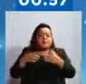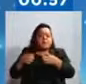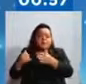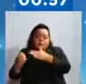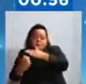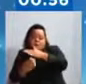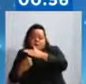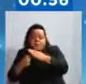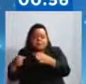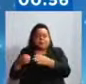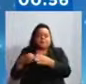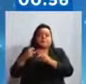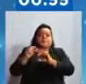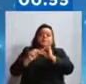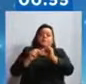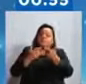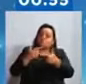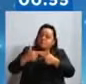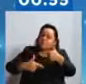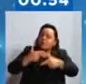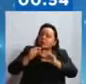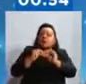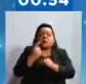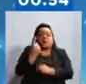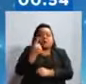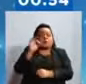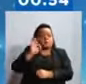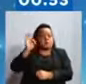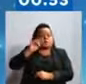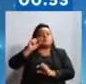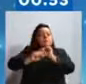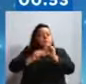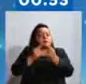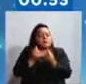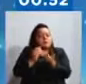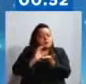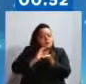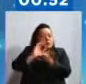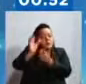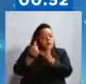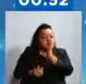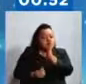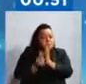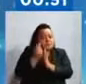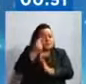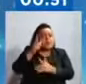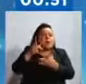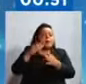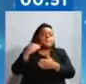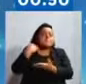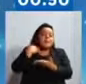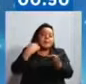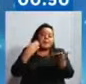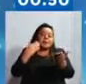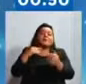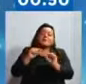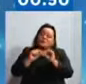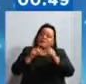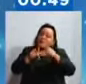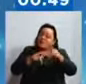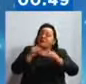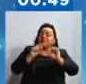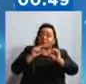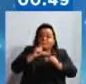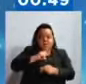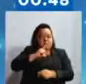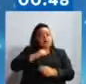conseguindo através do Banco do Povo. Nós vamos destinar 1% do nosso orçamento geral para o Banco do Povo. Primeira vez na história que vai acontecer isso. Você